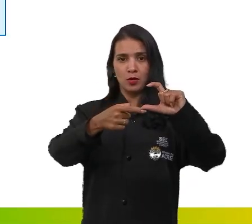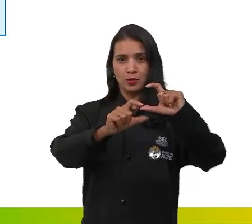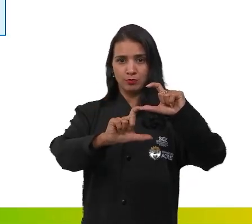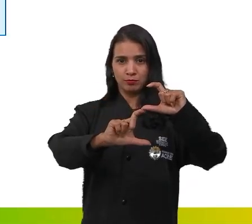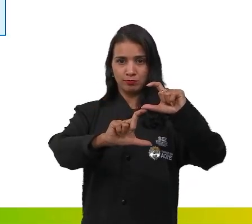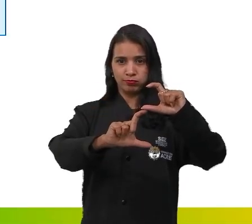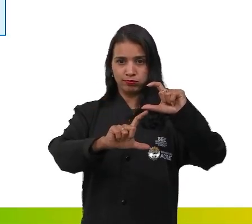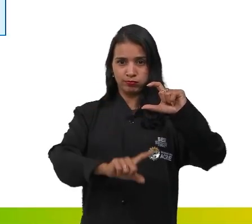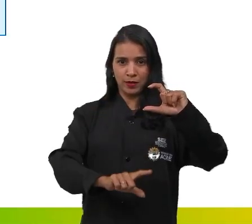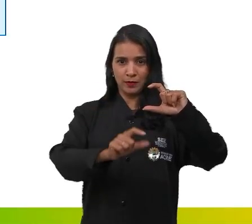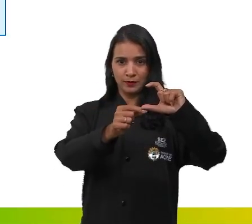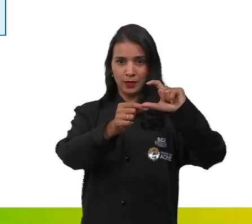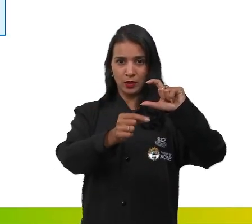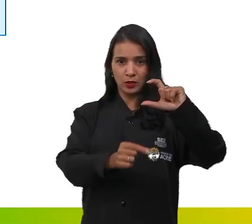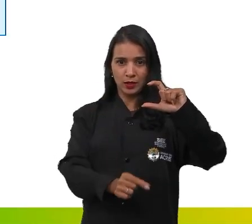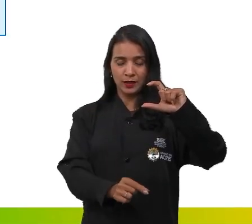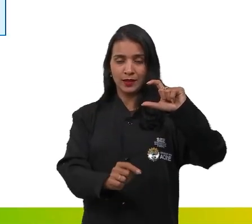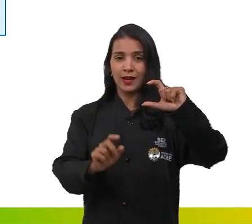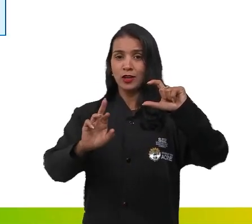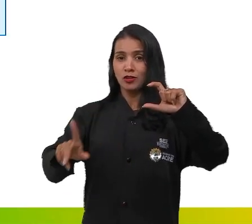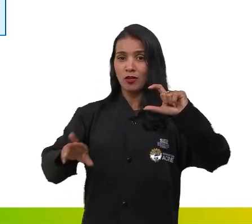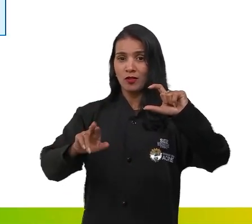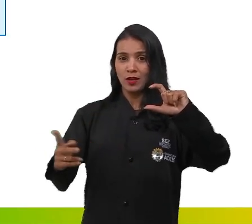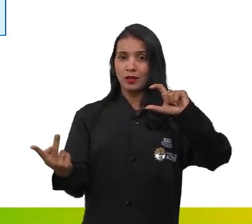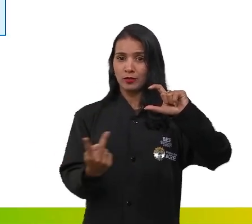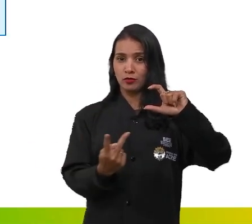que quer dizer? Que eles não são iguais.